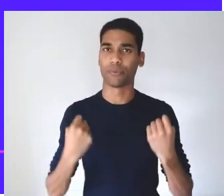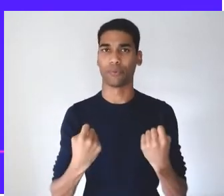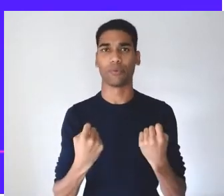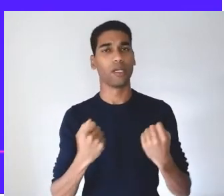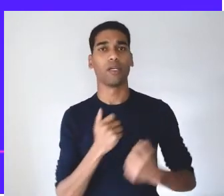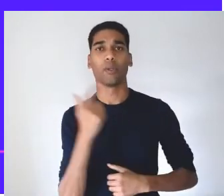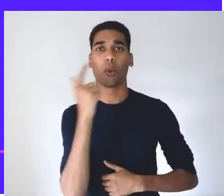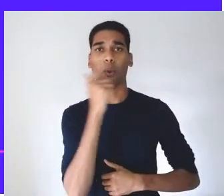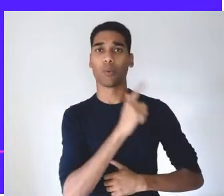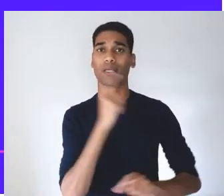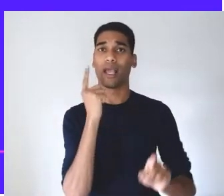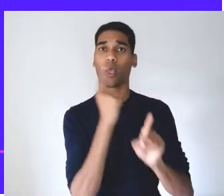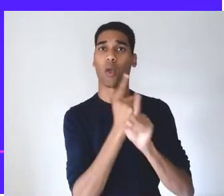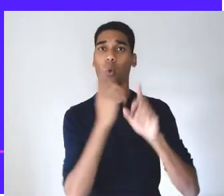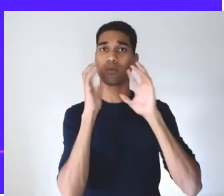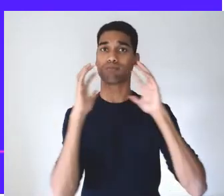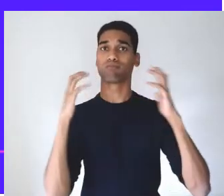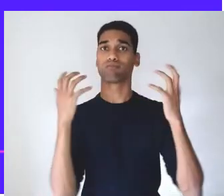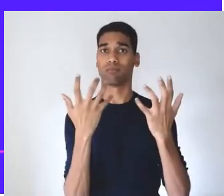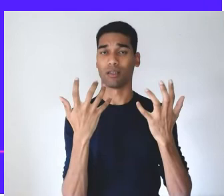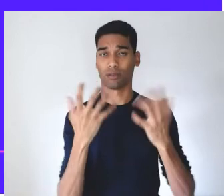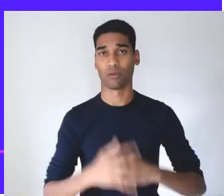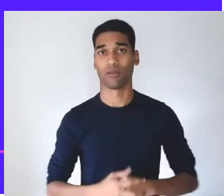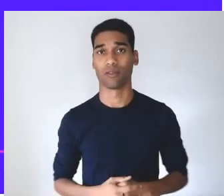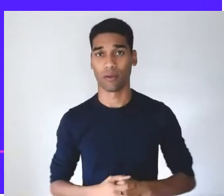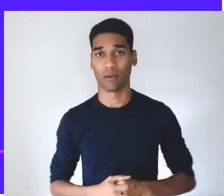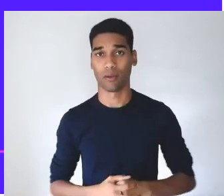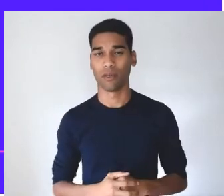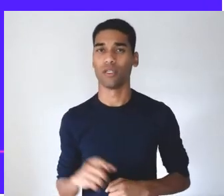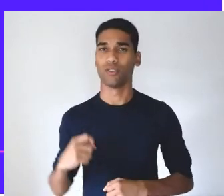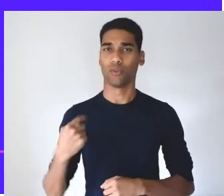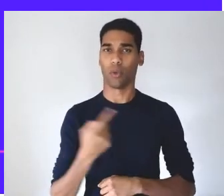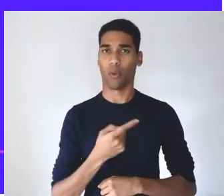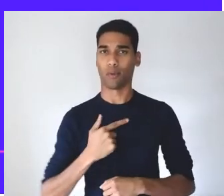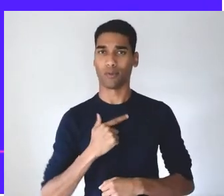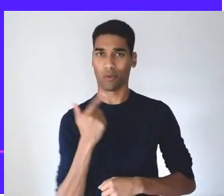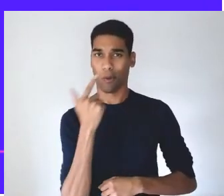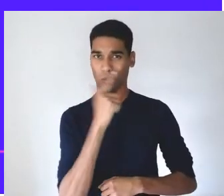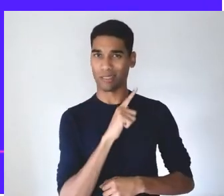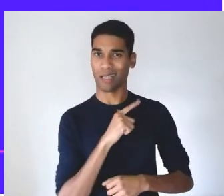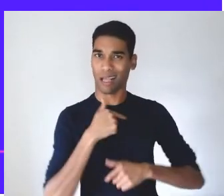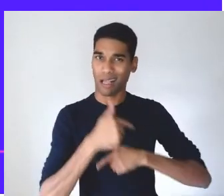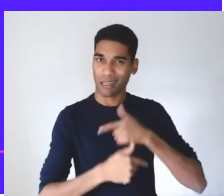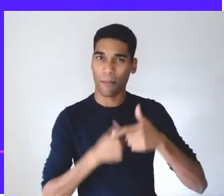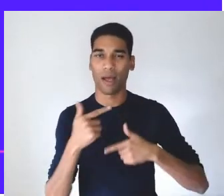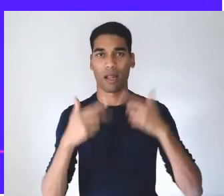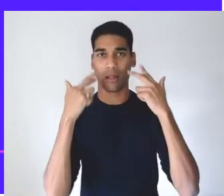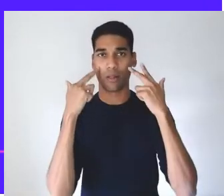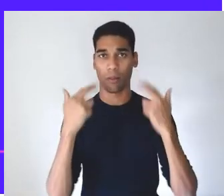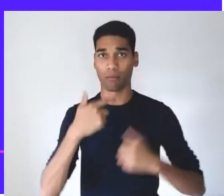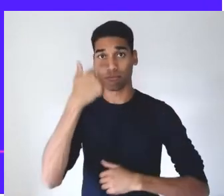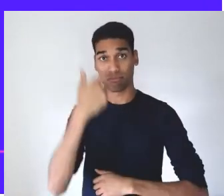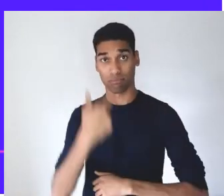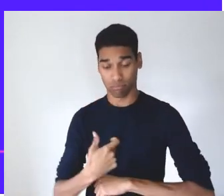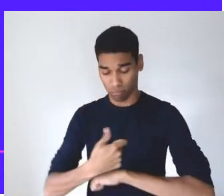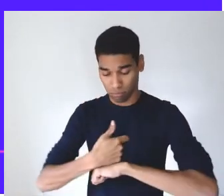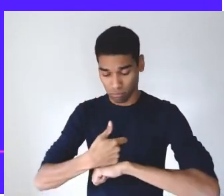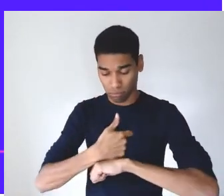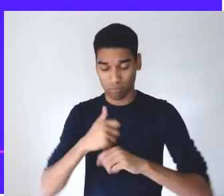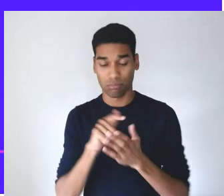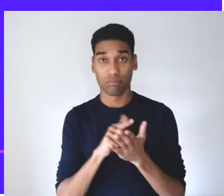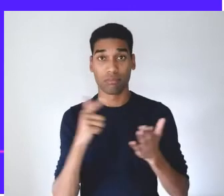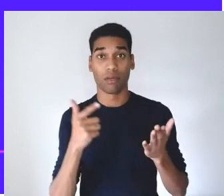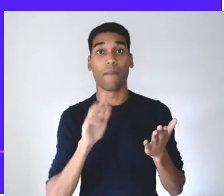né? A gente faz a nossa parte como jornalista e a gente precisa trazer de volta o público,